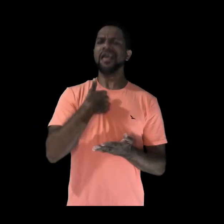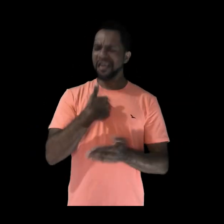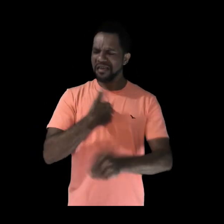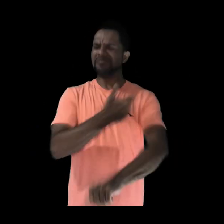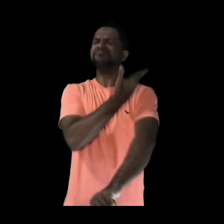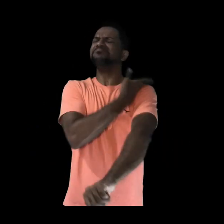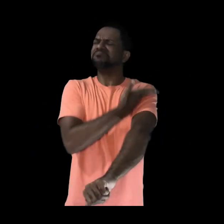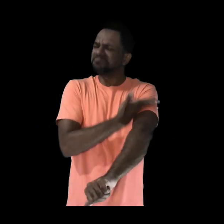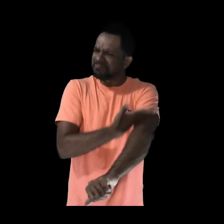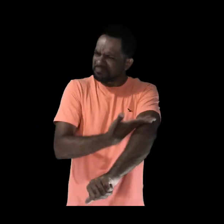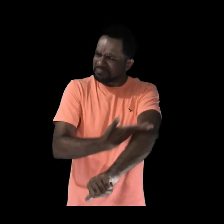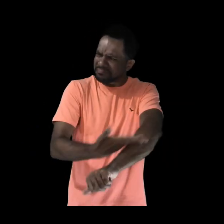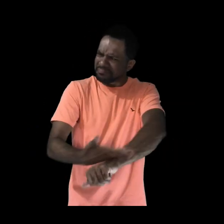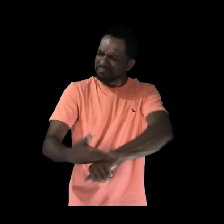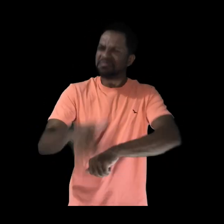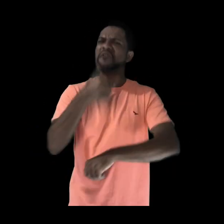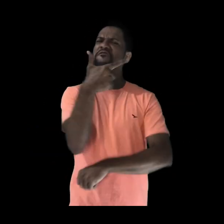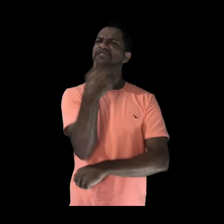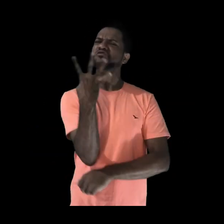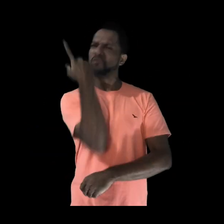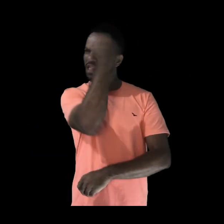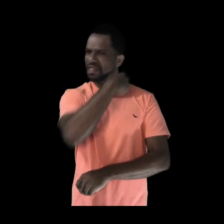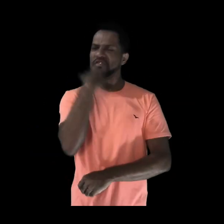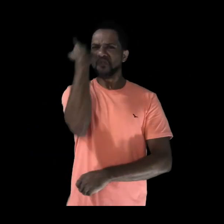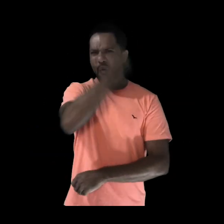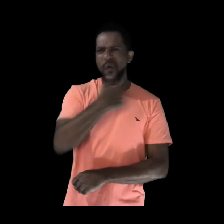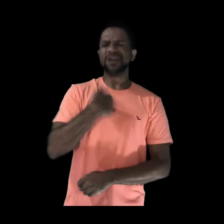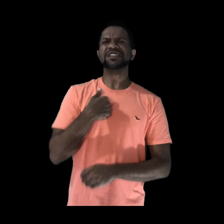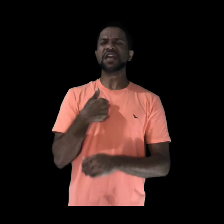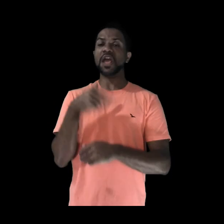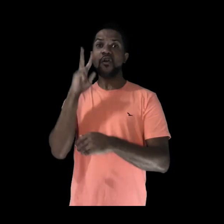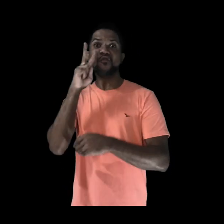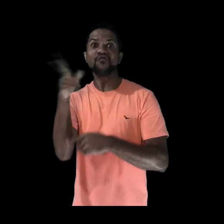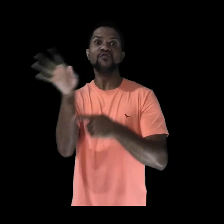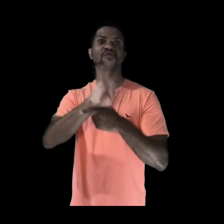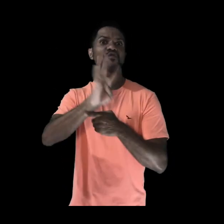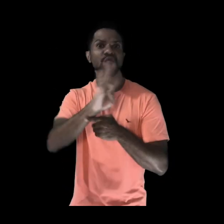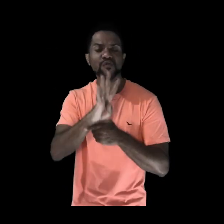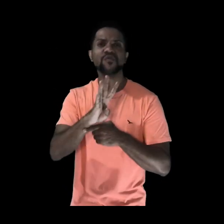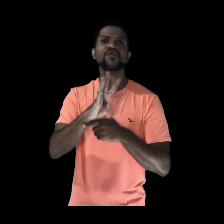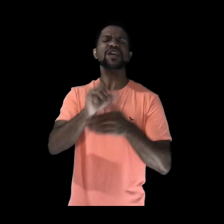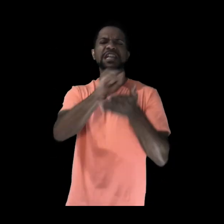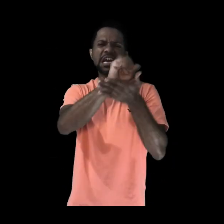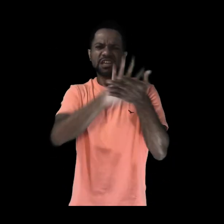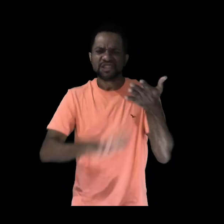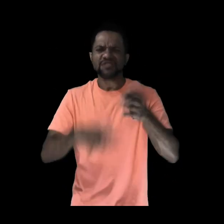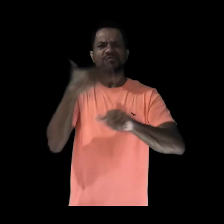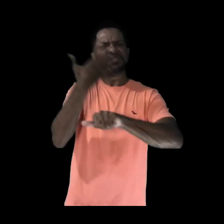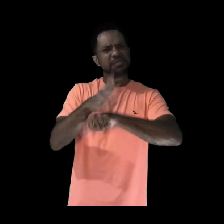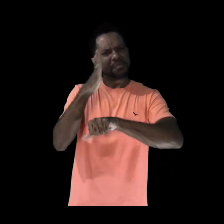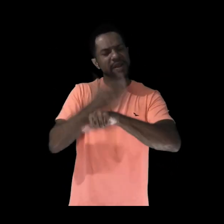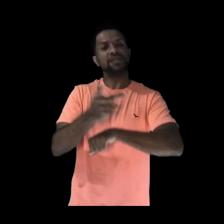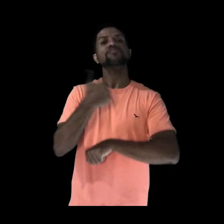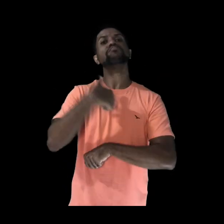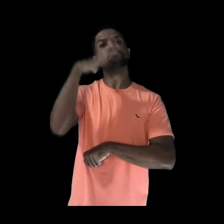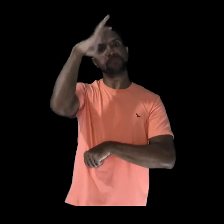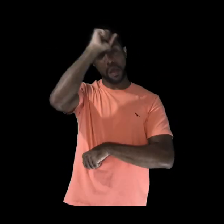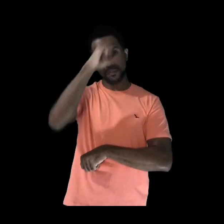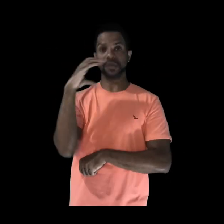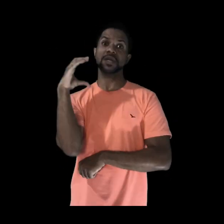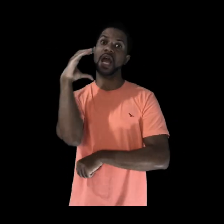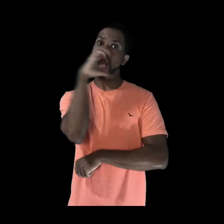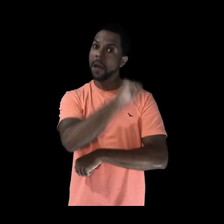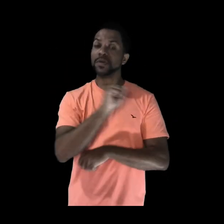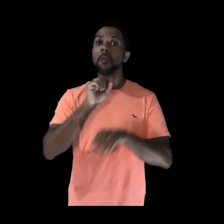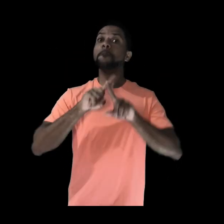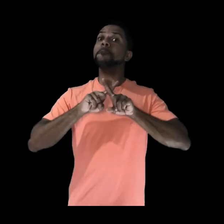eu habituei completo, eu 24 horas por dia, dedicando, consumindo muito filme, muita atividade prática,